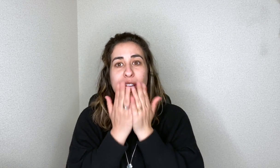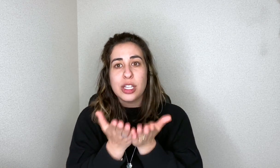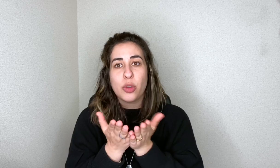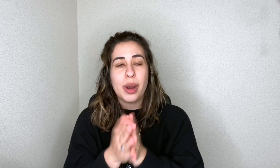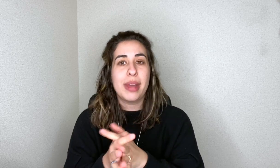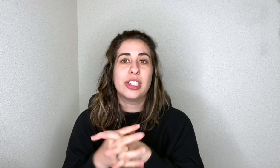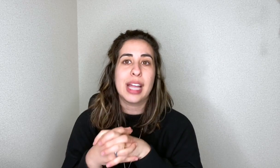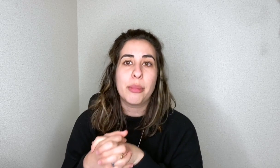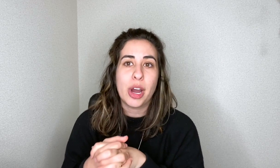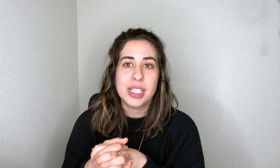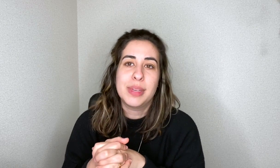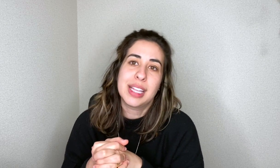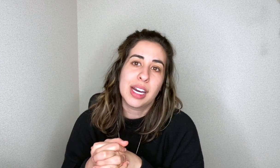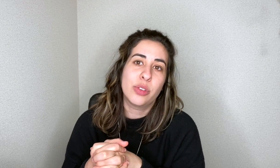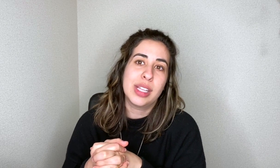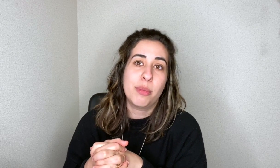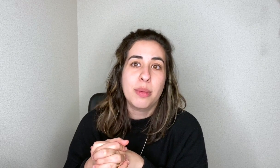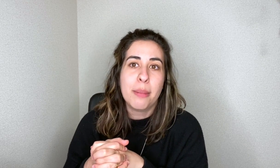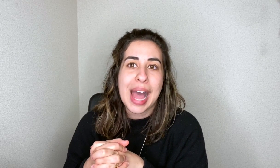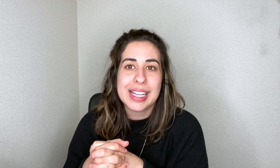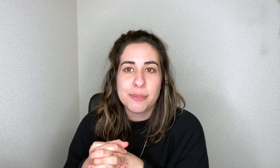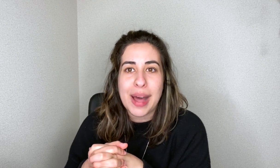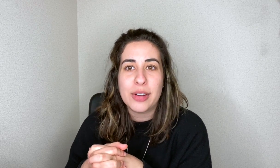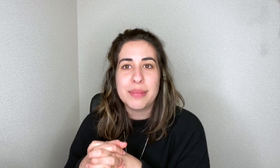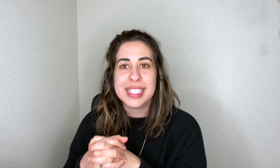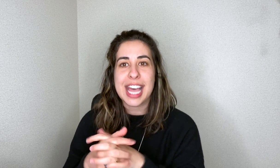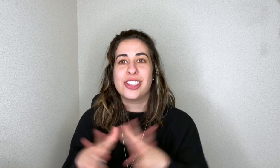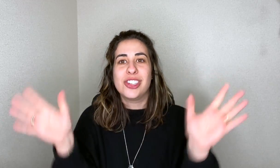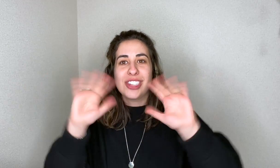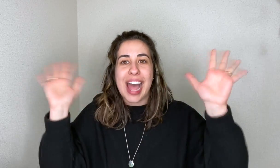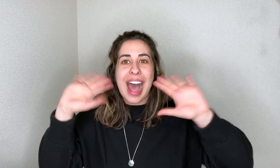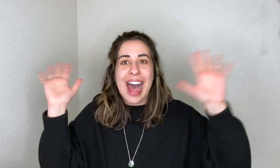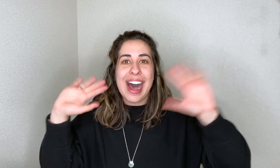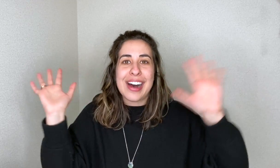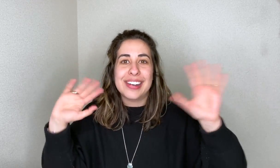comenta. Super beijo, até a próxima. Instagram, Twitter, Bibi Bailas, Panoramas Cast. Tchau!